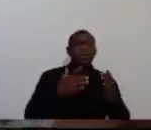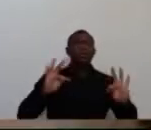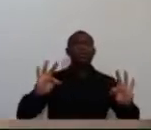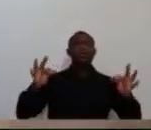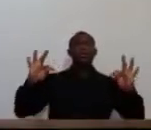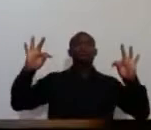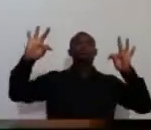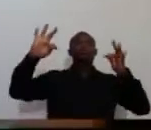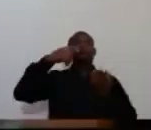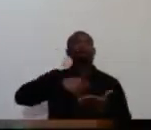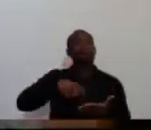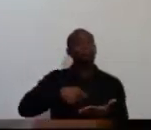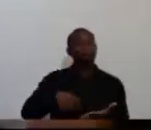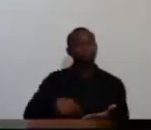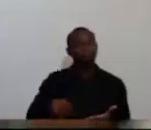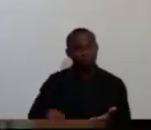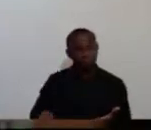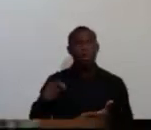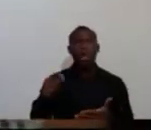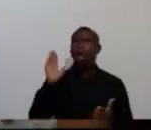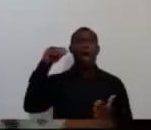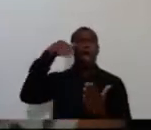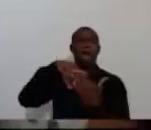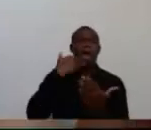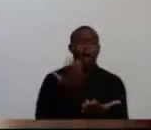hoje. Claro, assim como a oral, muito bem